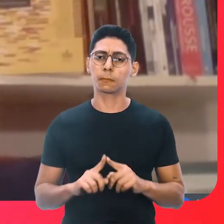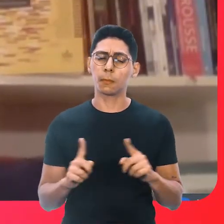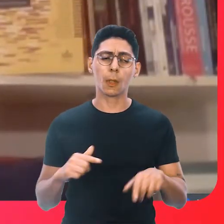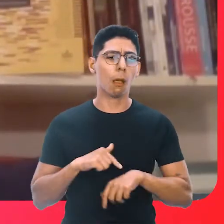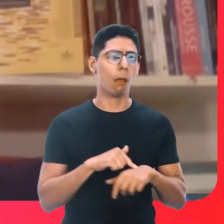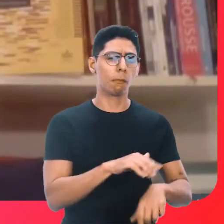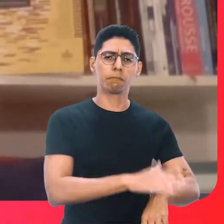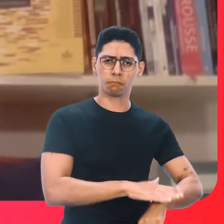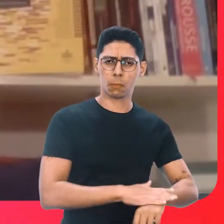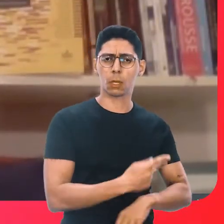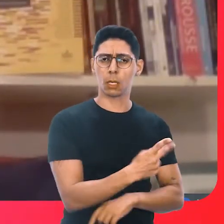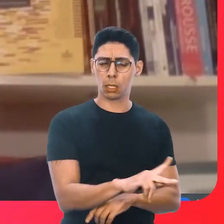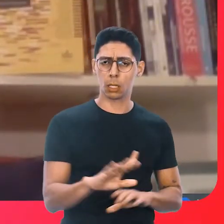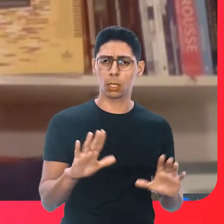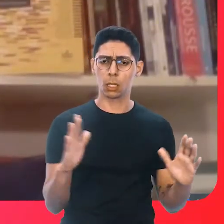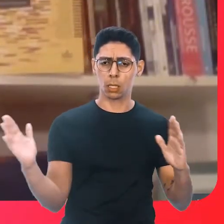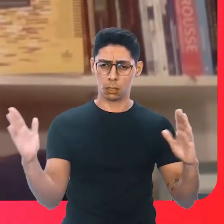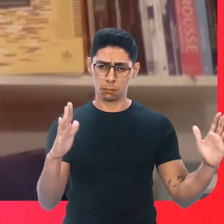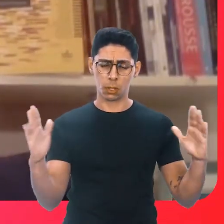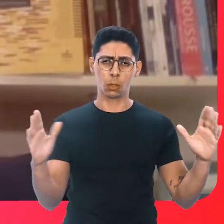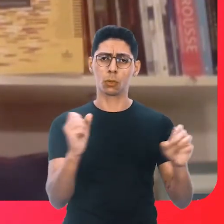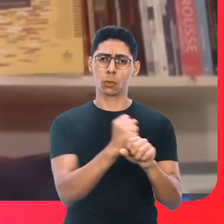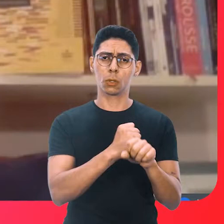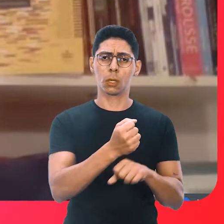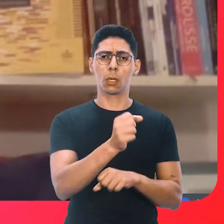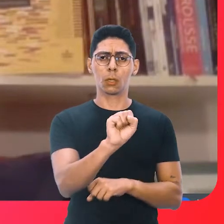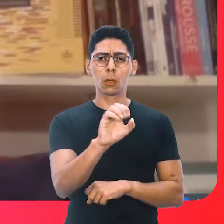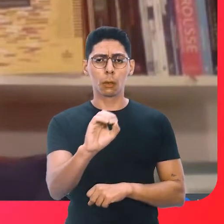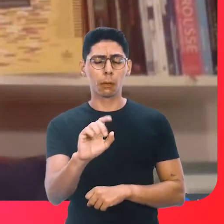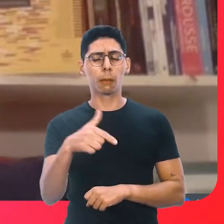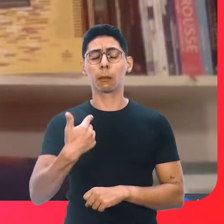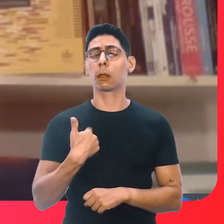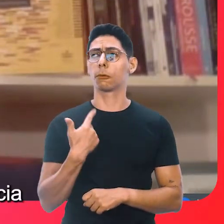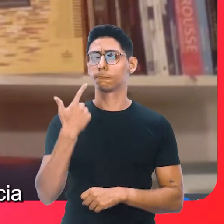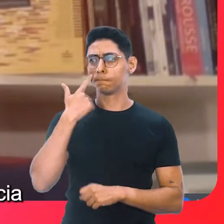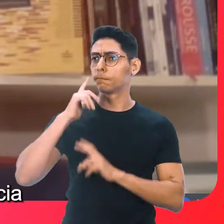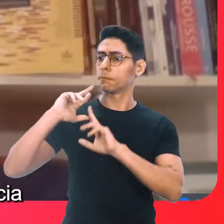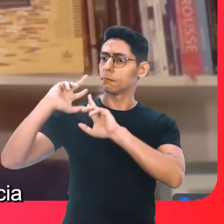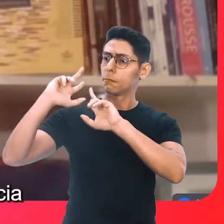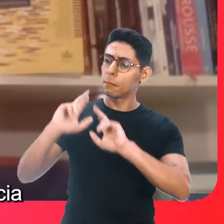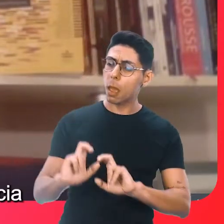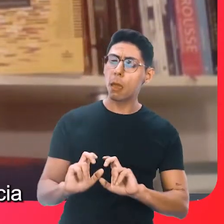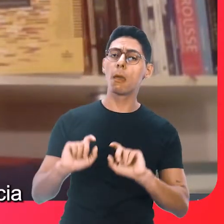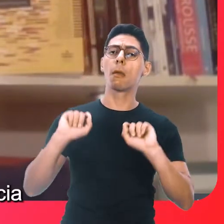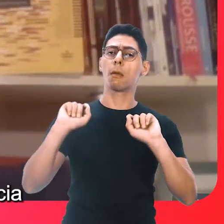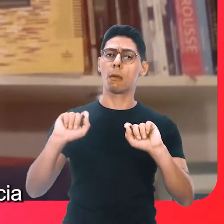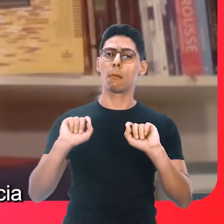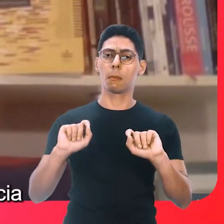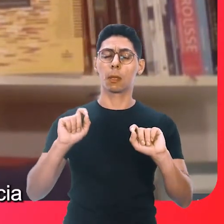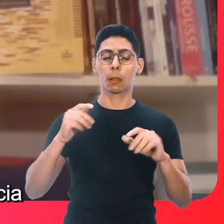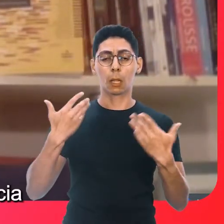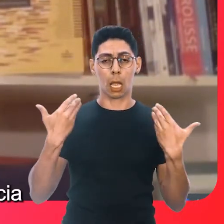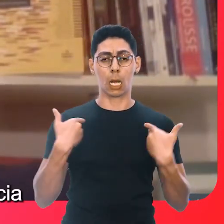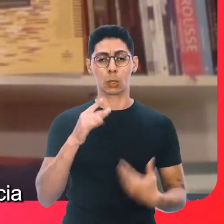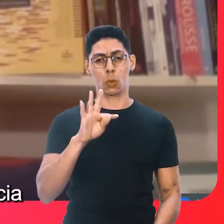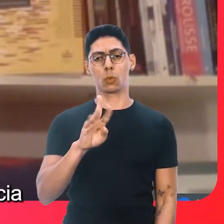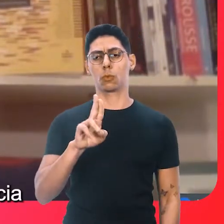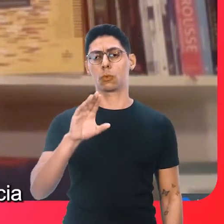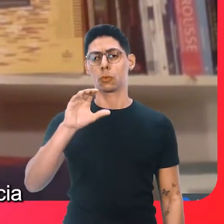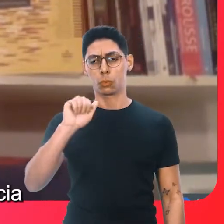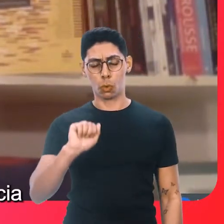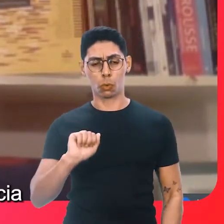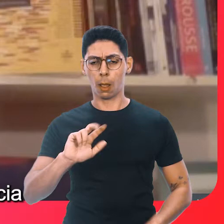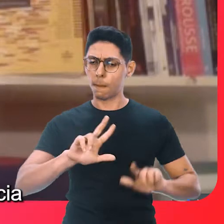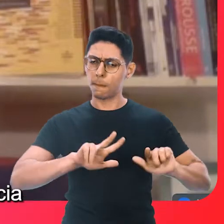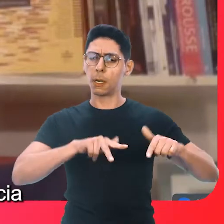nos anos 80, como você disse, que eu me descobri, então, como esse Tuca militante